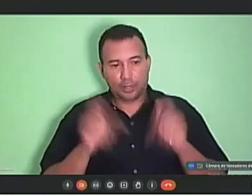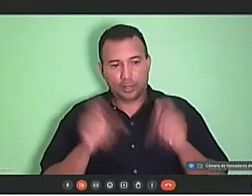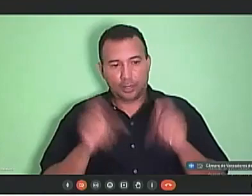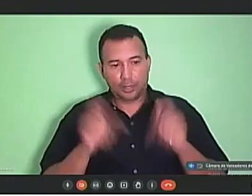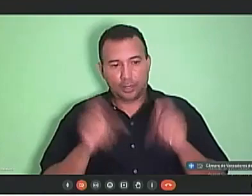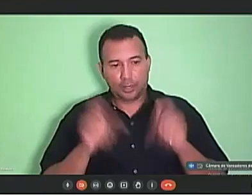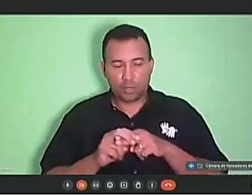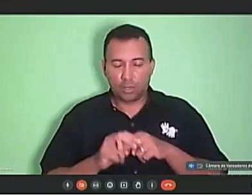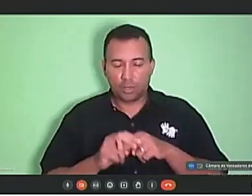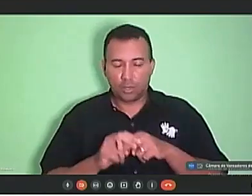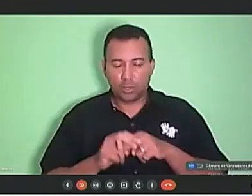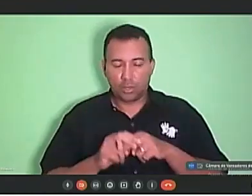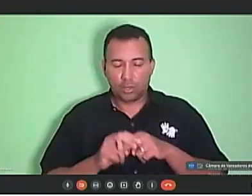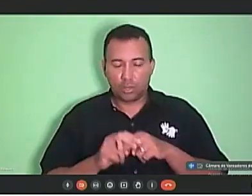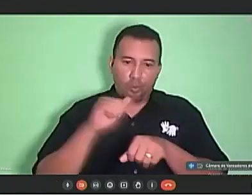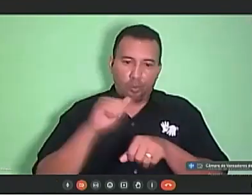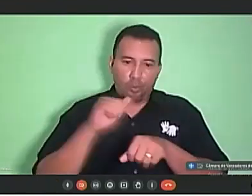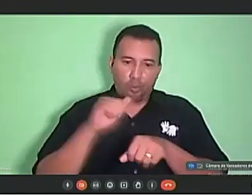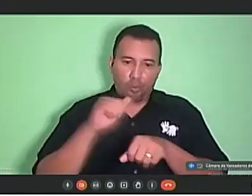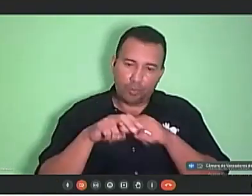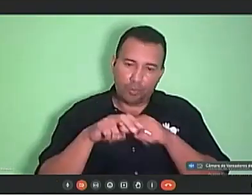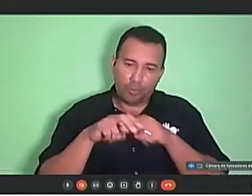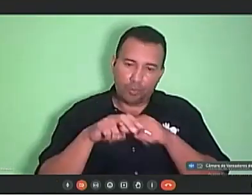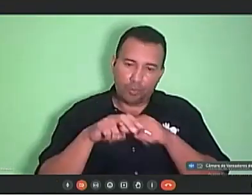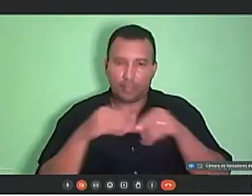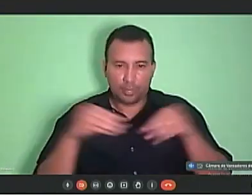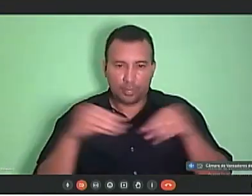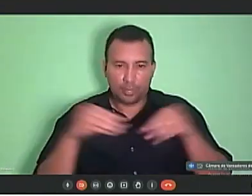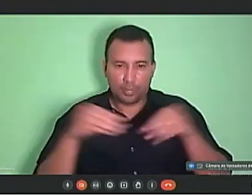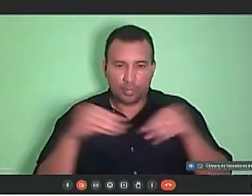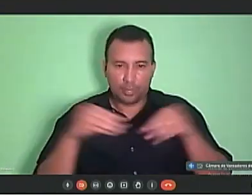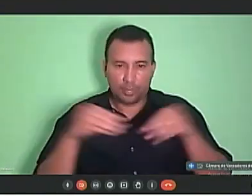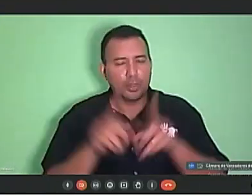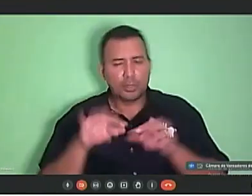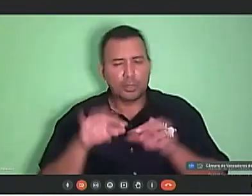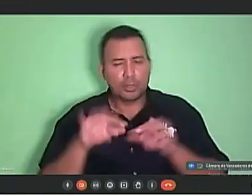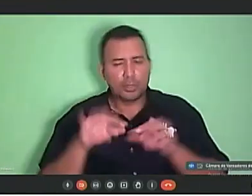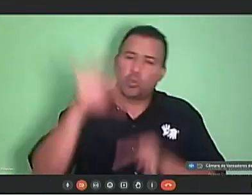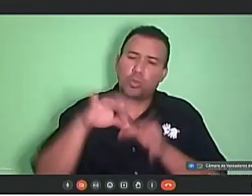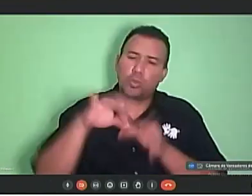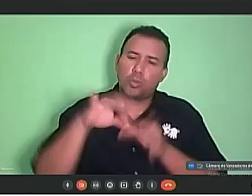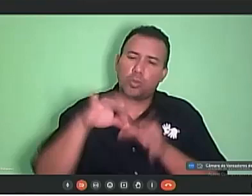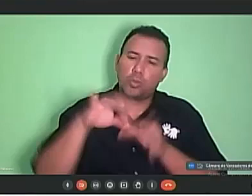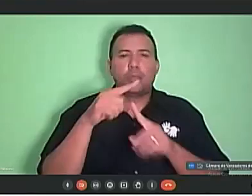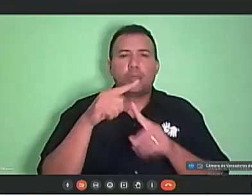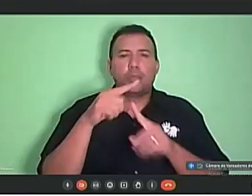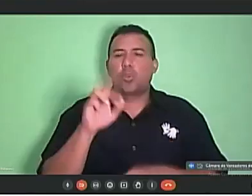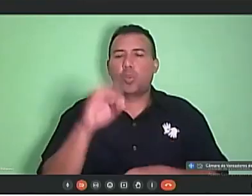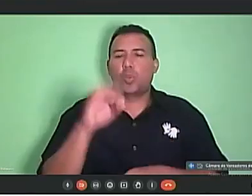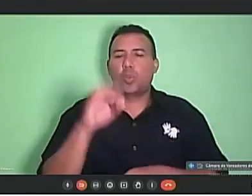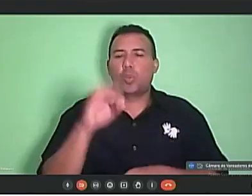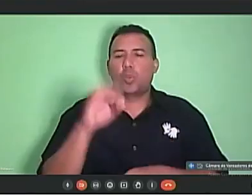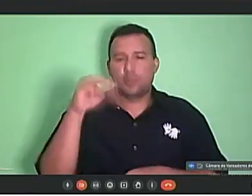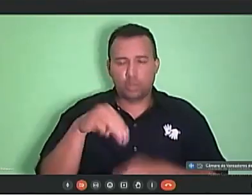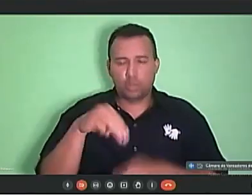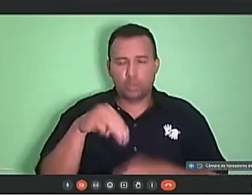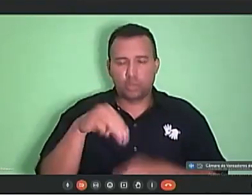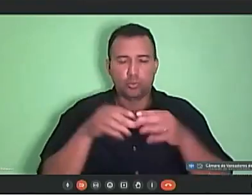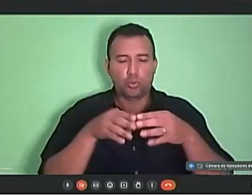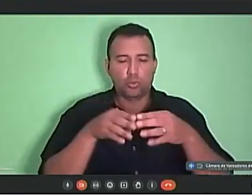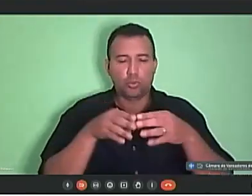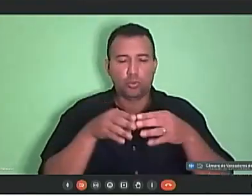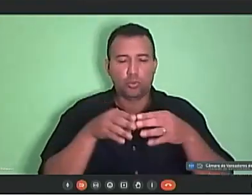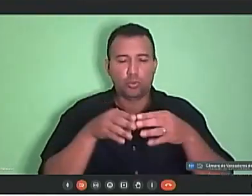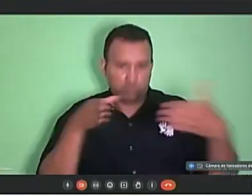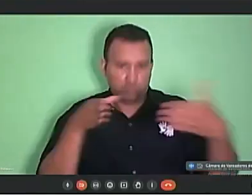dessa barreira de terra, né, da mesma altura, com cerca de meio metro de espessura, com orçamento de R$1,2 milhões